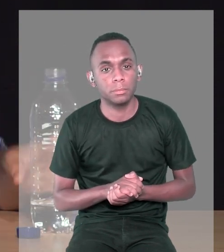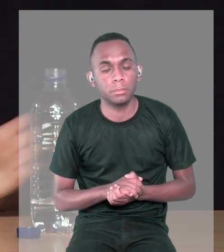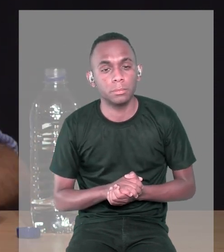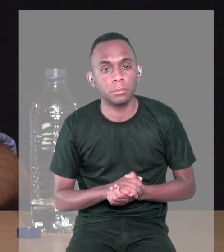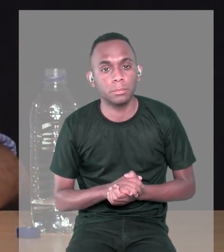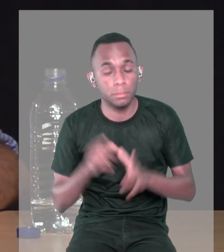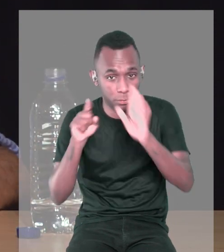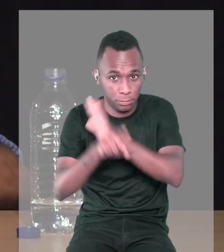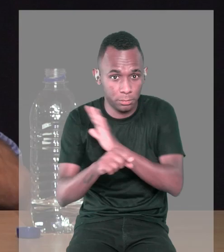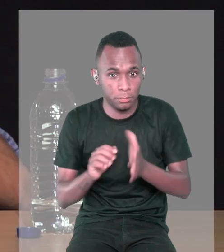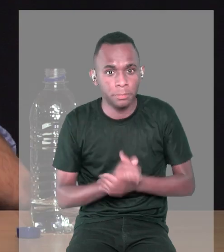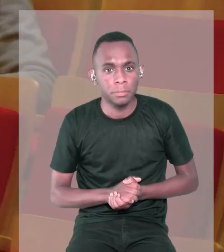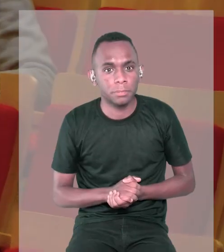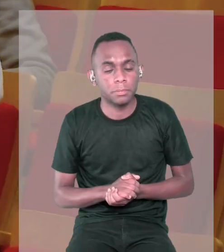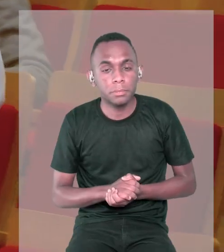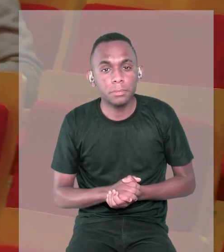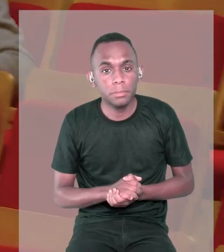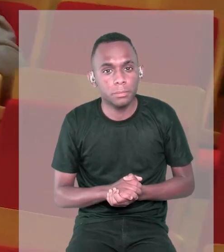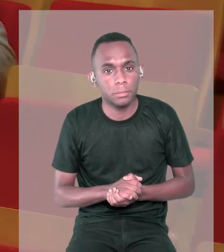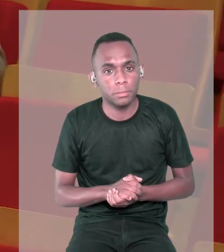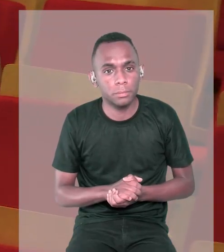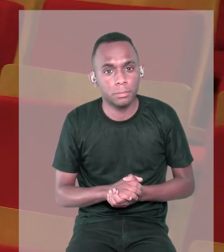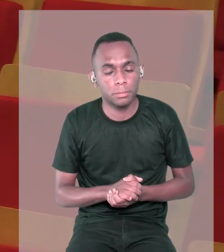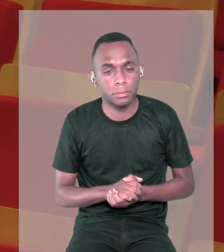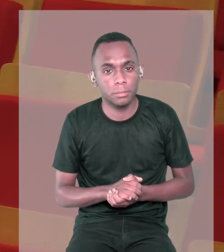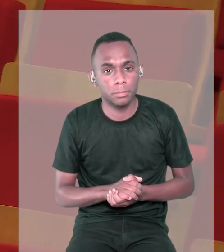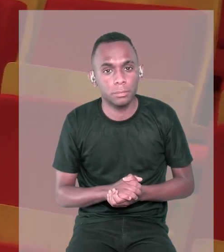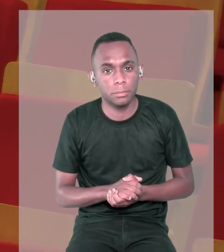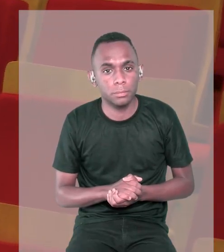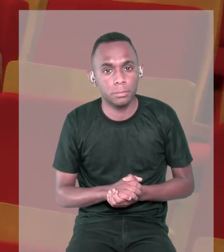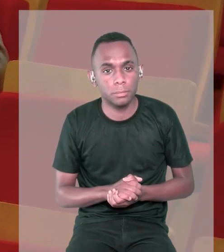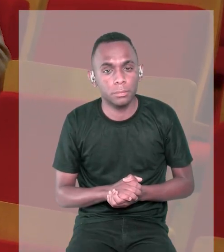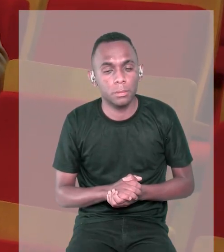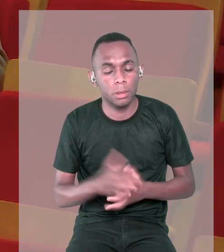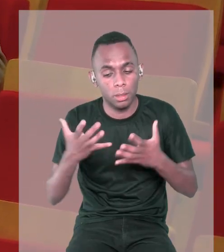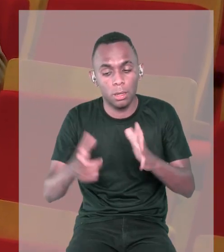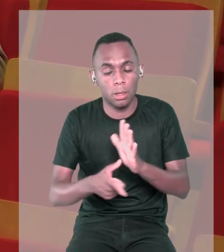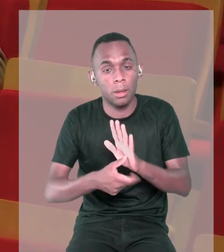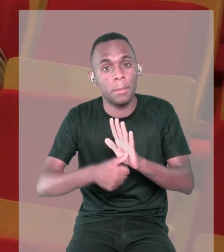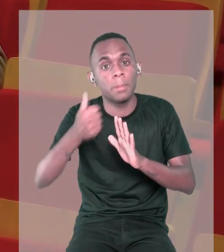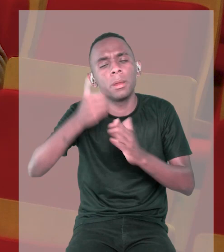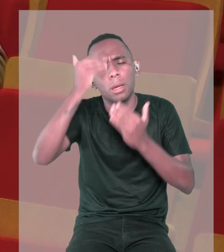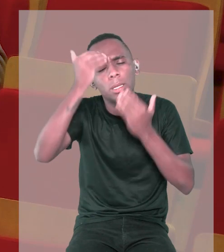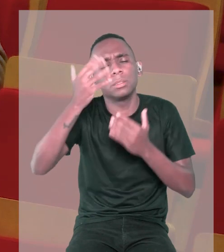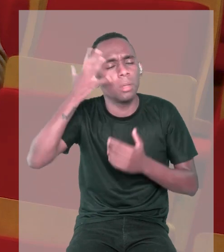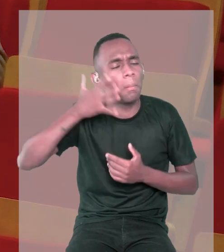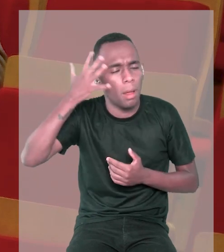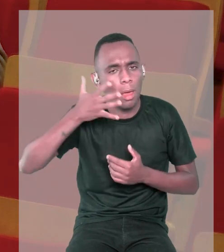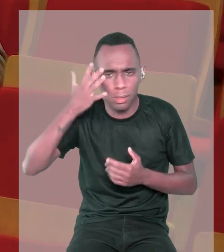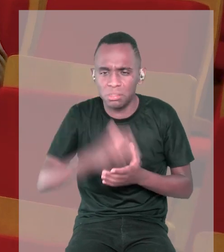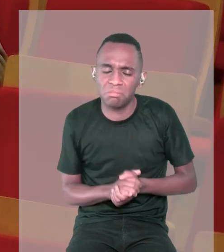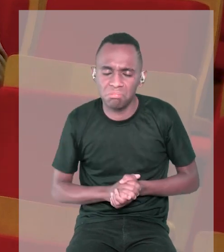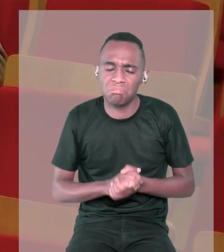Pedro, queria agradecer a sua palestra, muito, muito interessante. E eu queria, até você, de certa